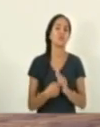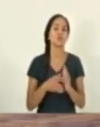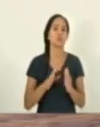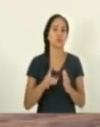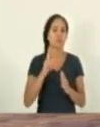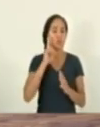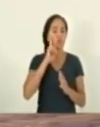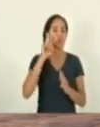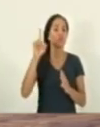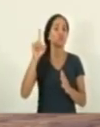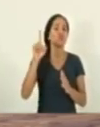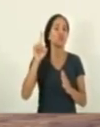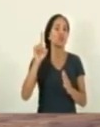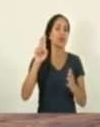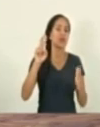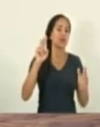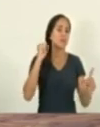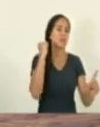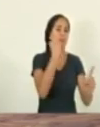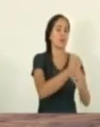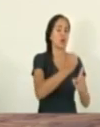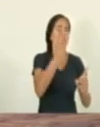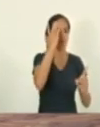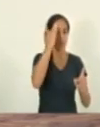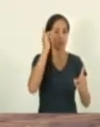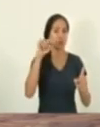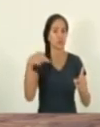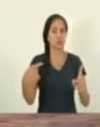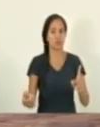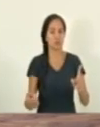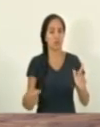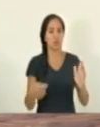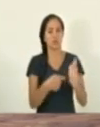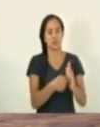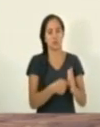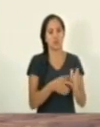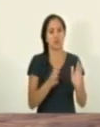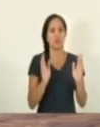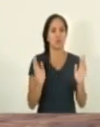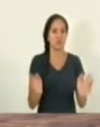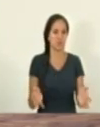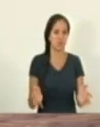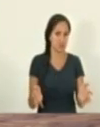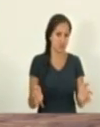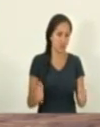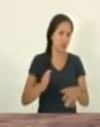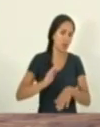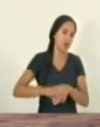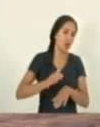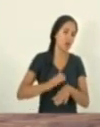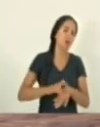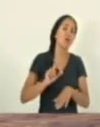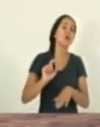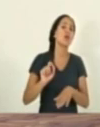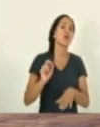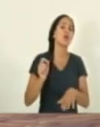dia, no dia seguinte à morte de Marvila, denúncia dando conta de autoria do